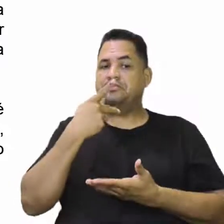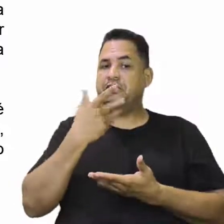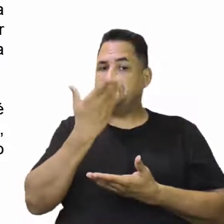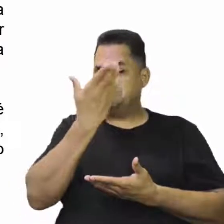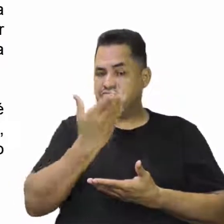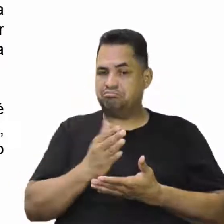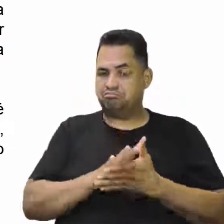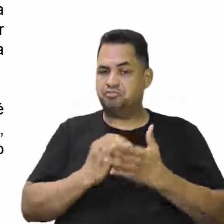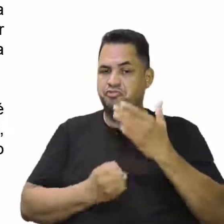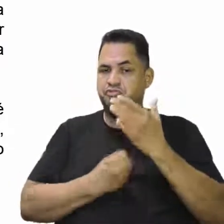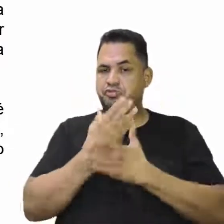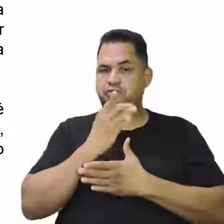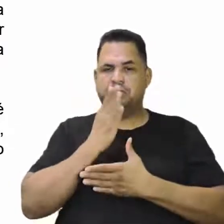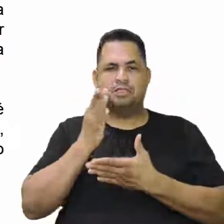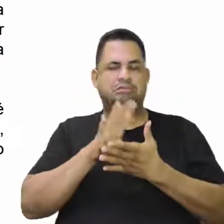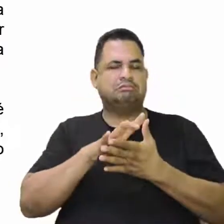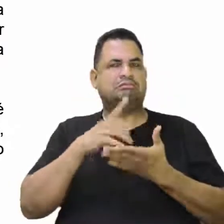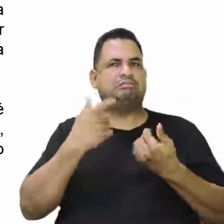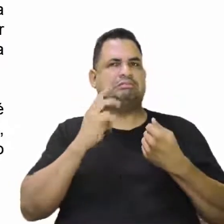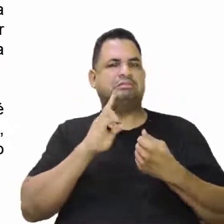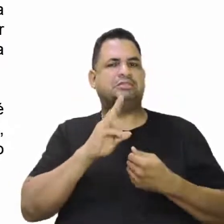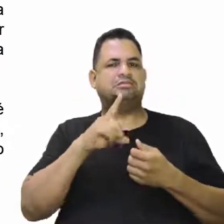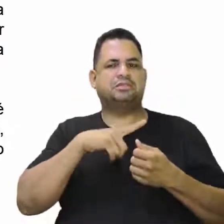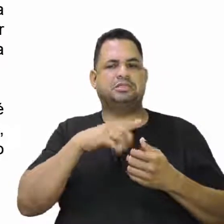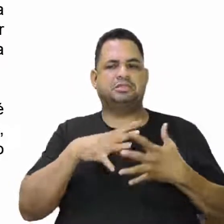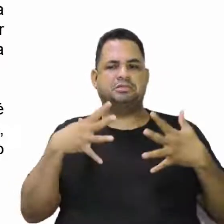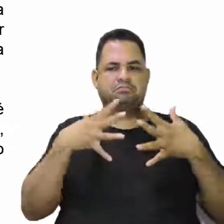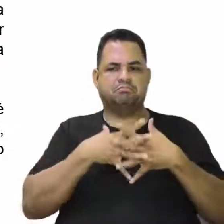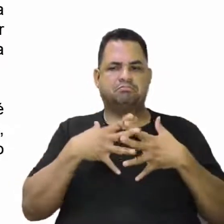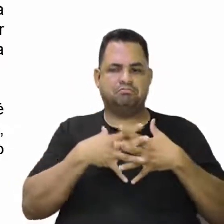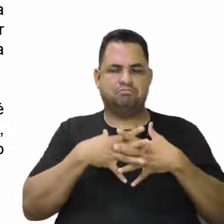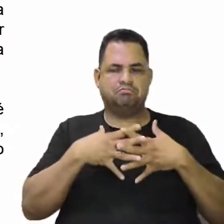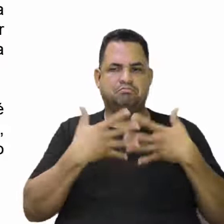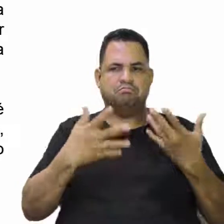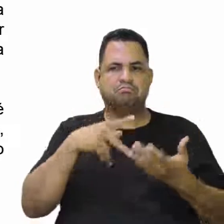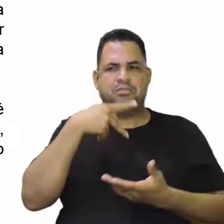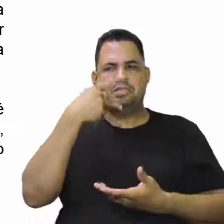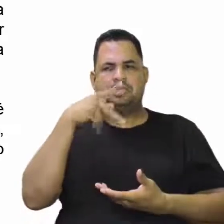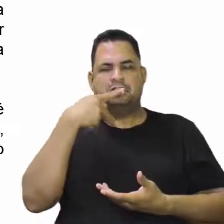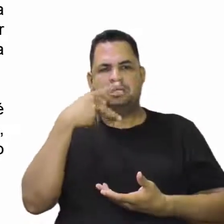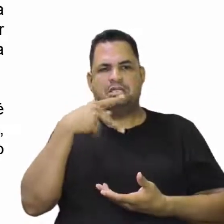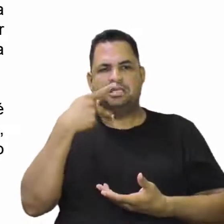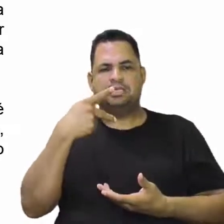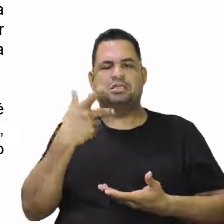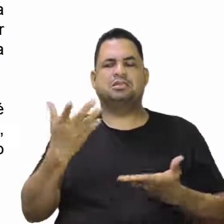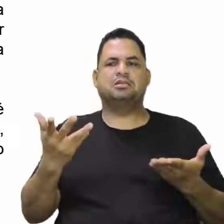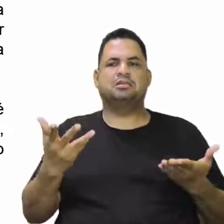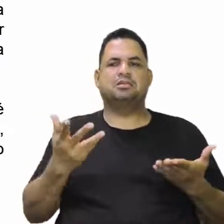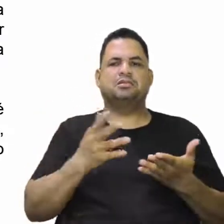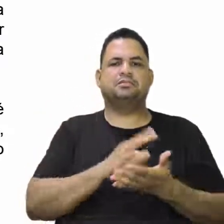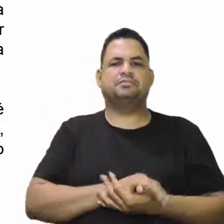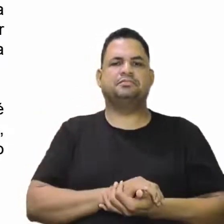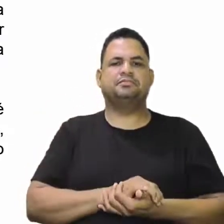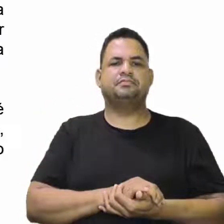deles. Sempre tem essas confusões, né, gente? Eles dizerem que